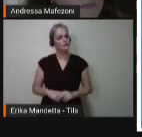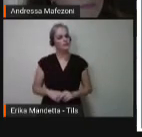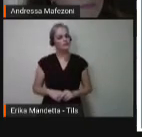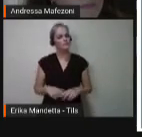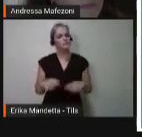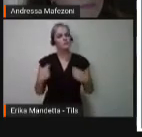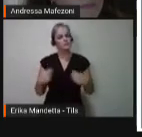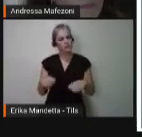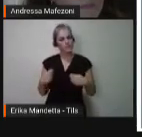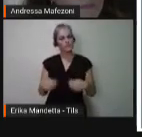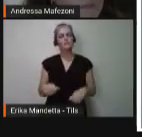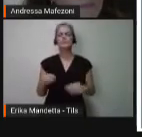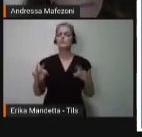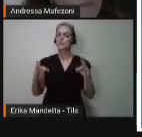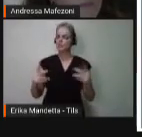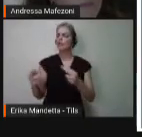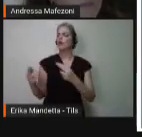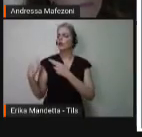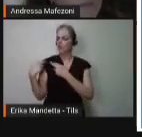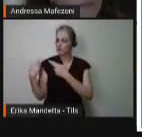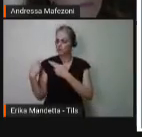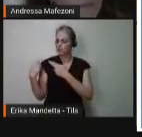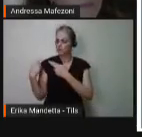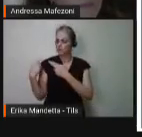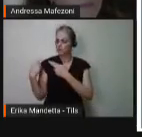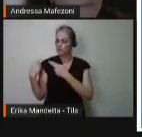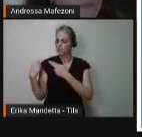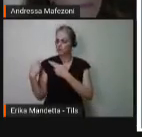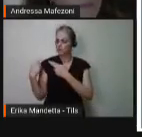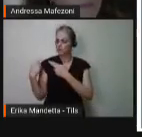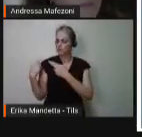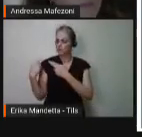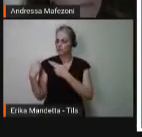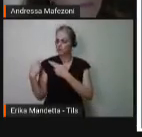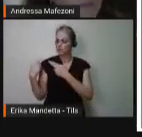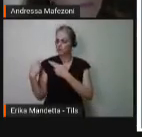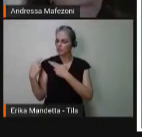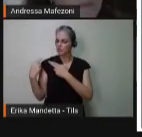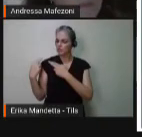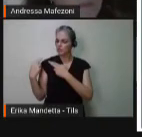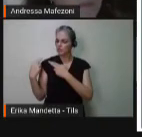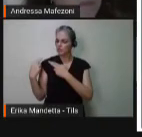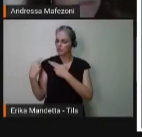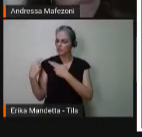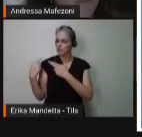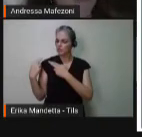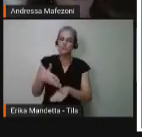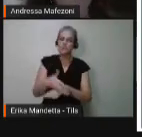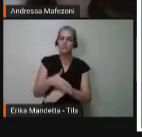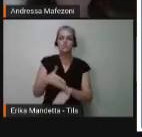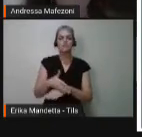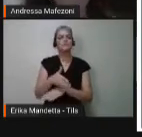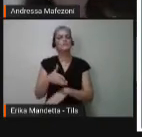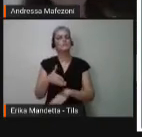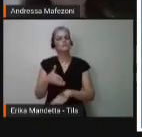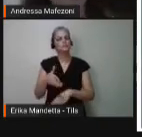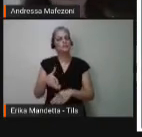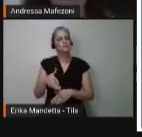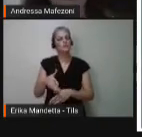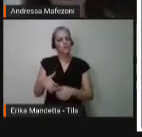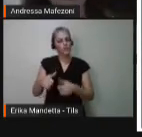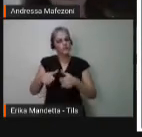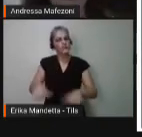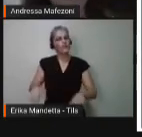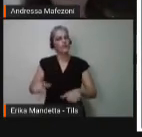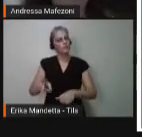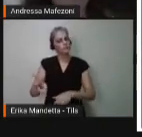serem responsabilizados para que esse aluno realmente tenha acesso e permaneça na escola. Né? Então,